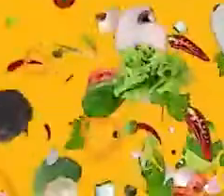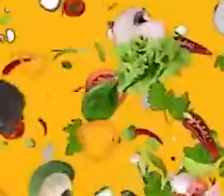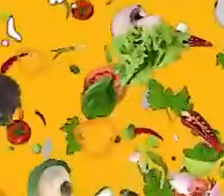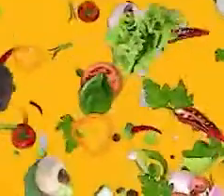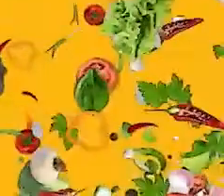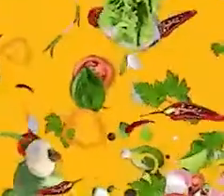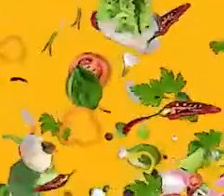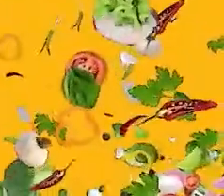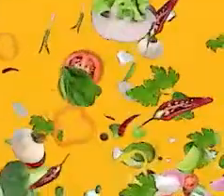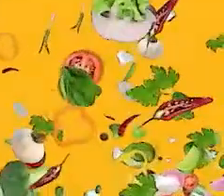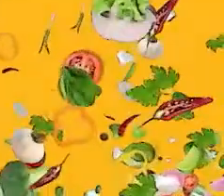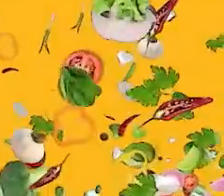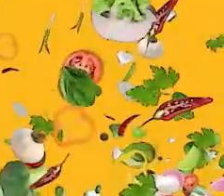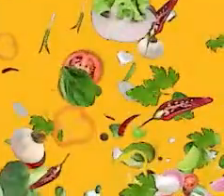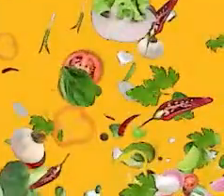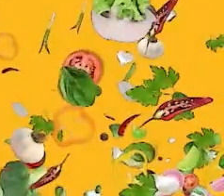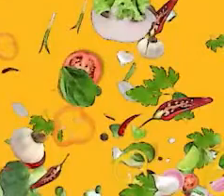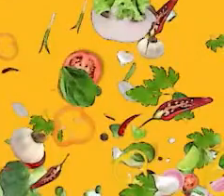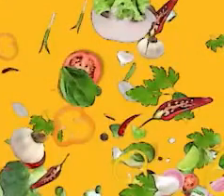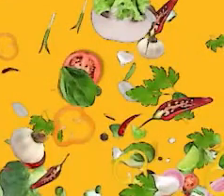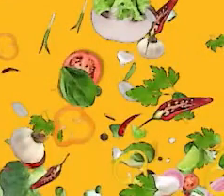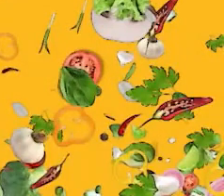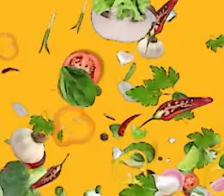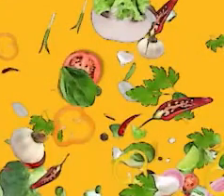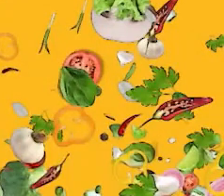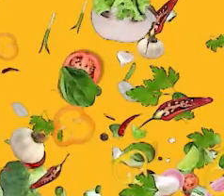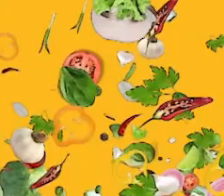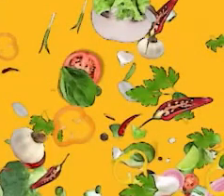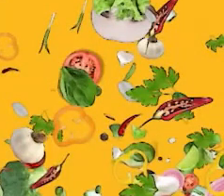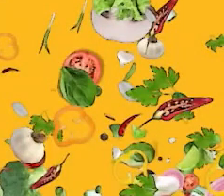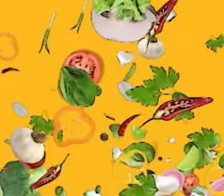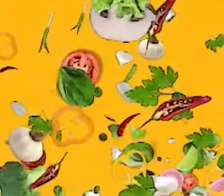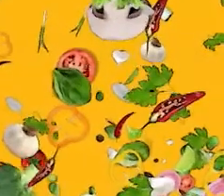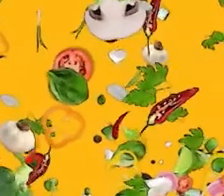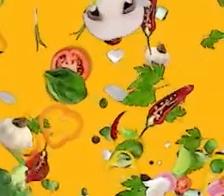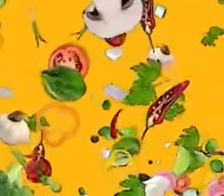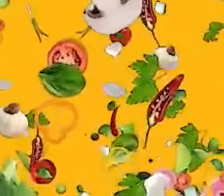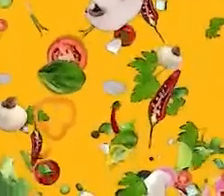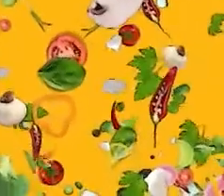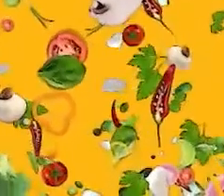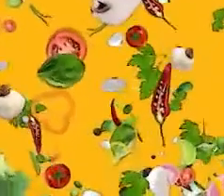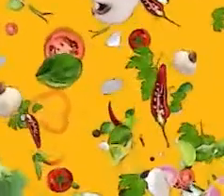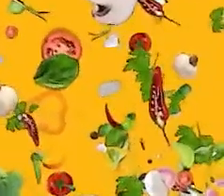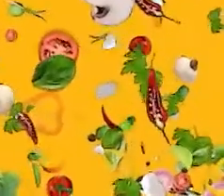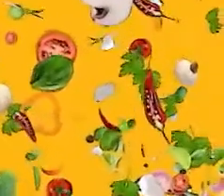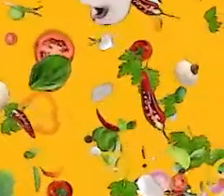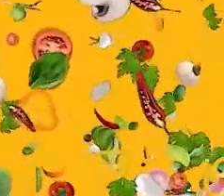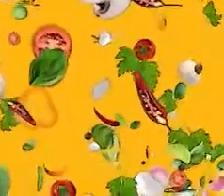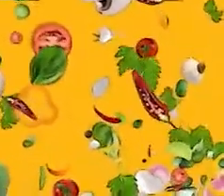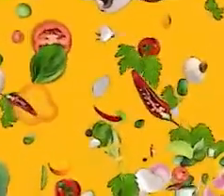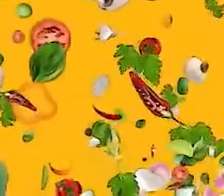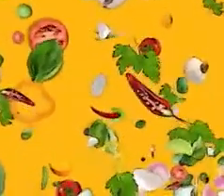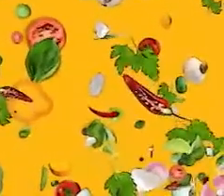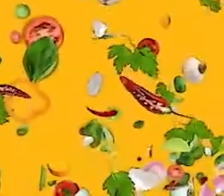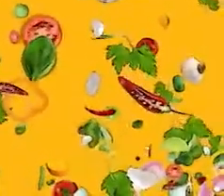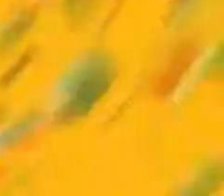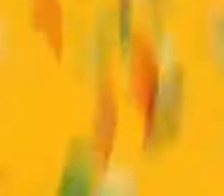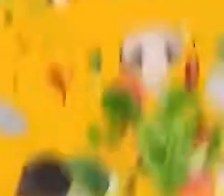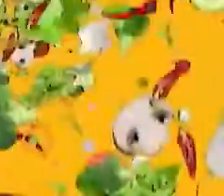1,5 litro de caldo de legumes, ou ainda você pode usar 2 tabletes, daqueles